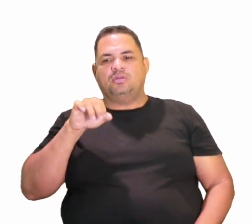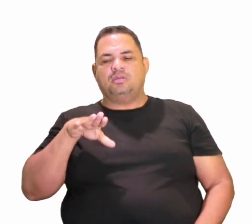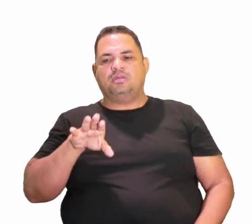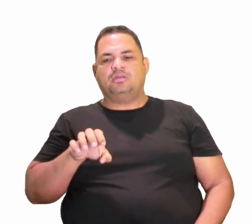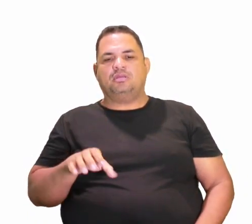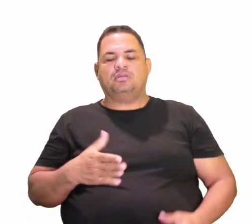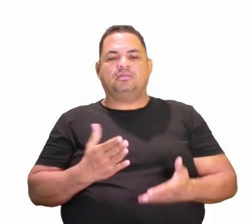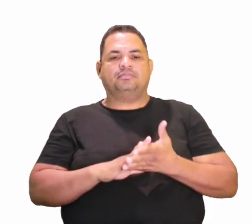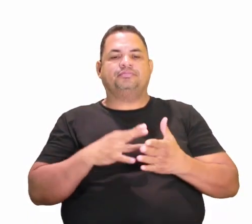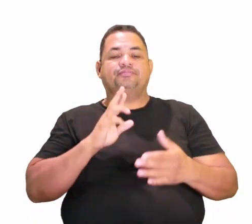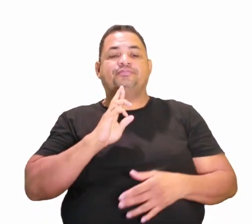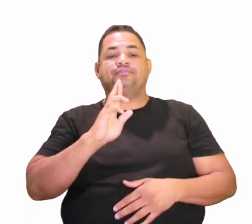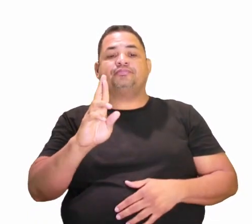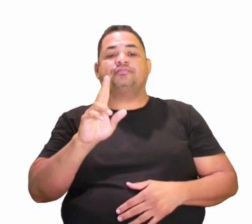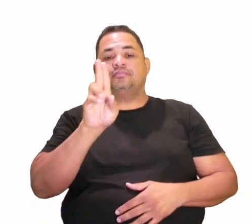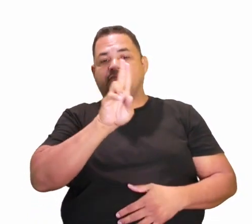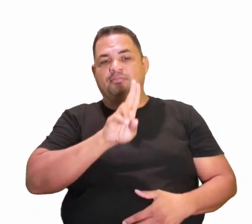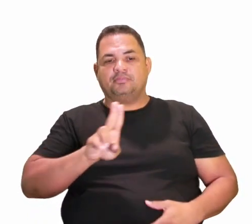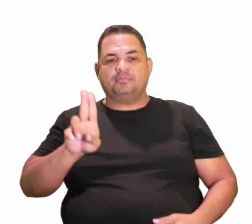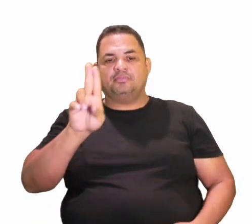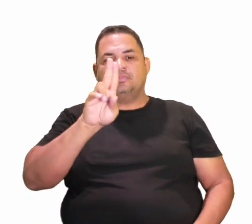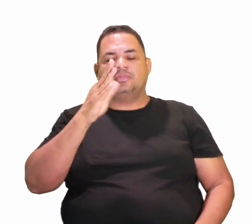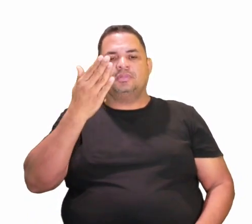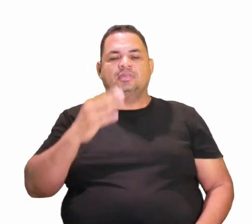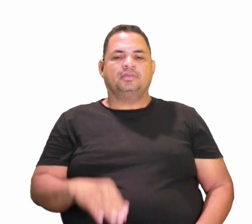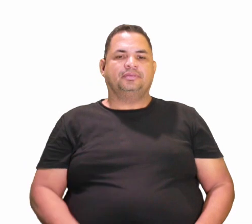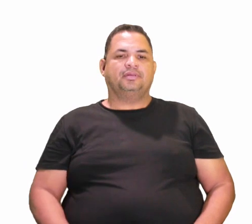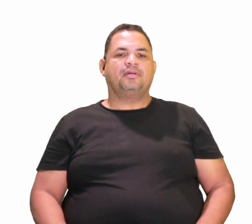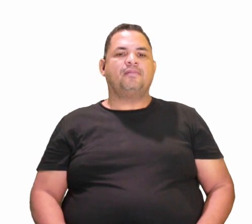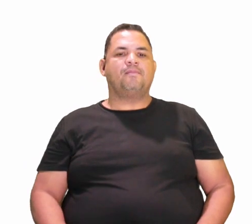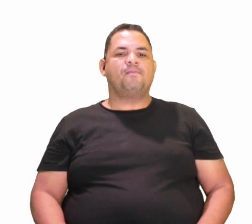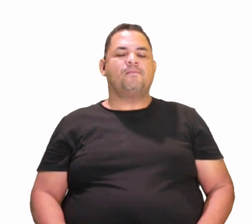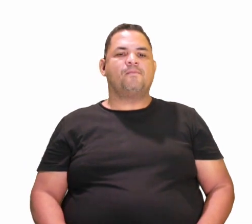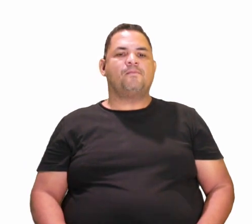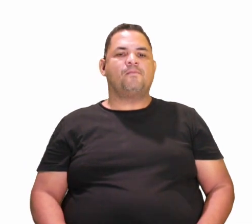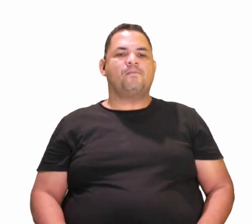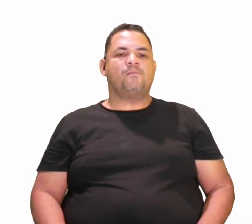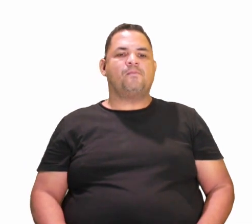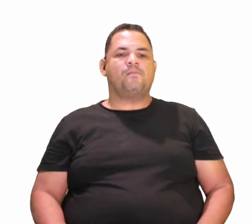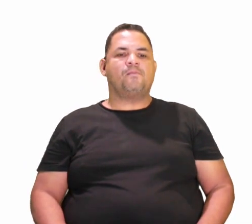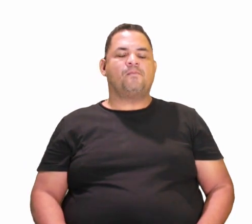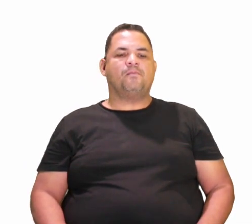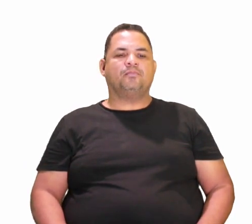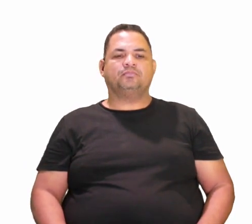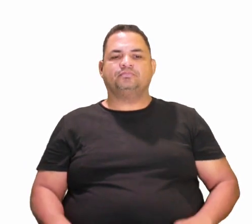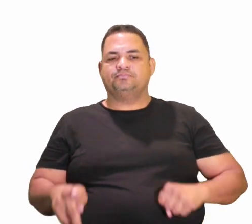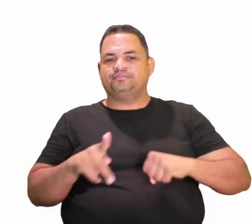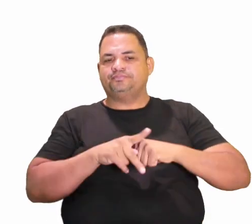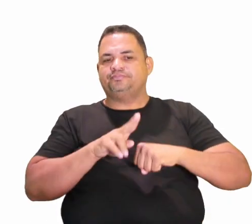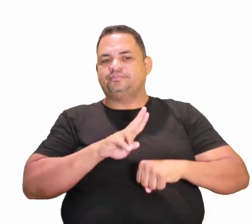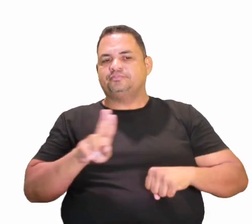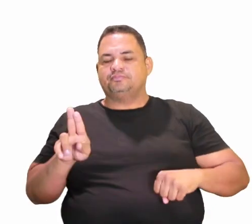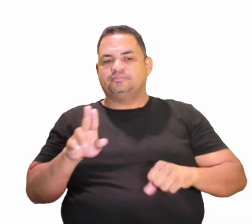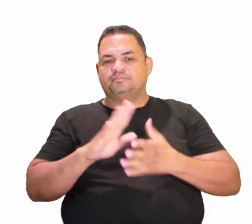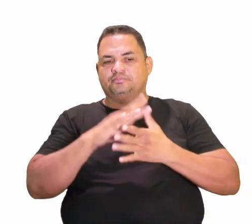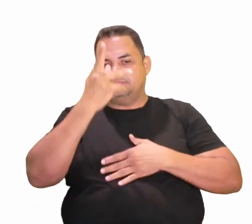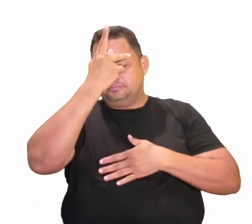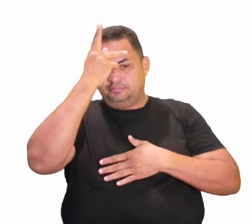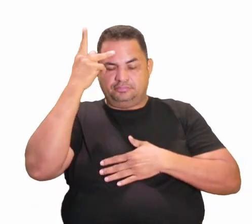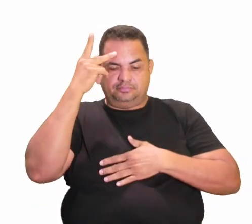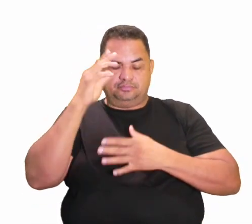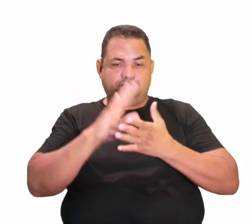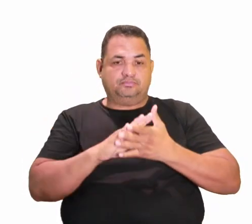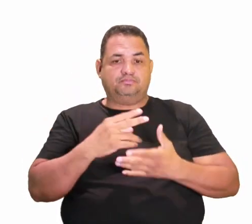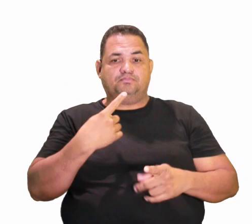é? E para responder, a gente vai usar esta questão aqui. Eu vou usar este pronome pessoal, porque eu